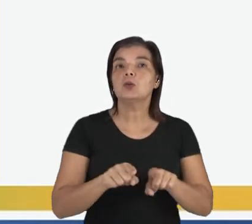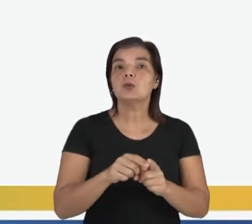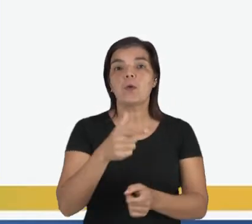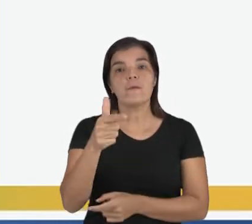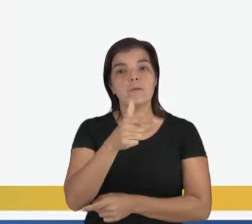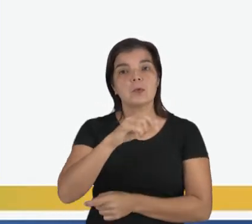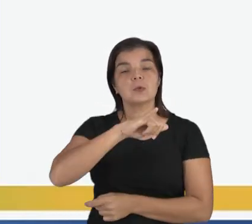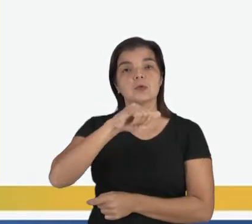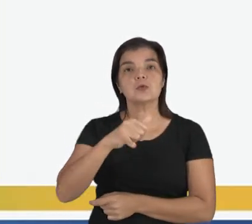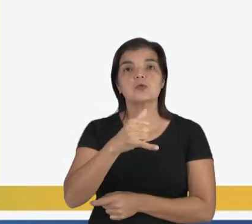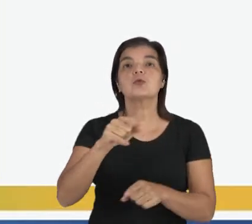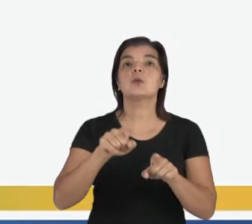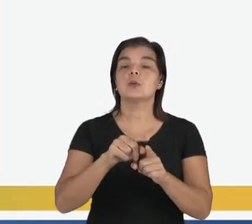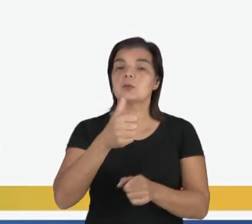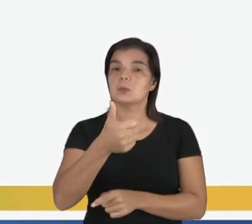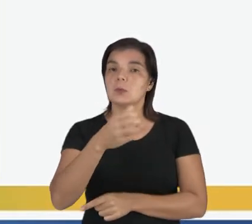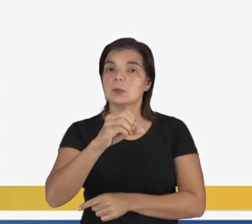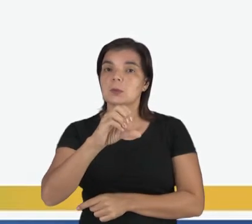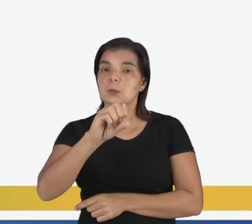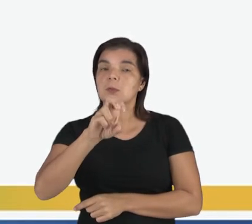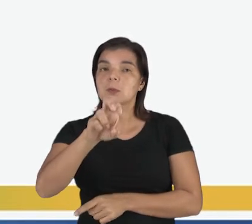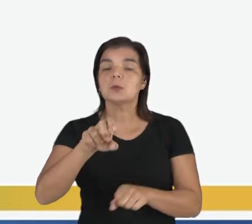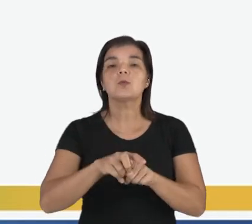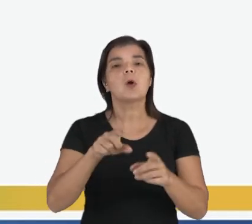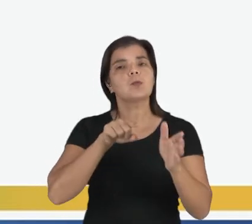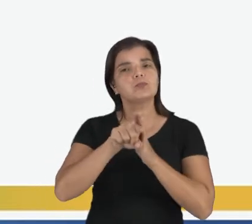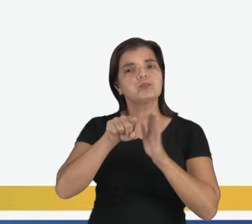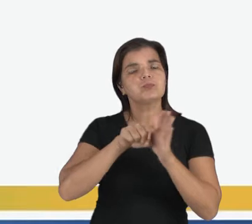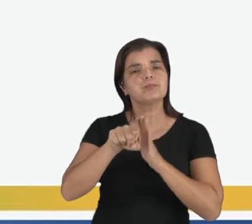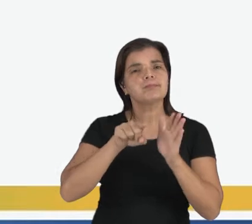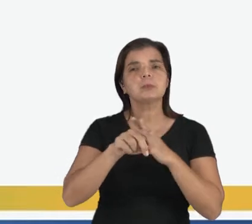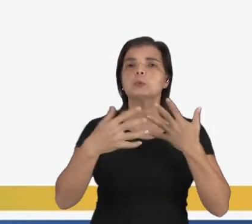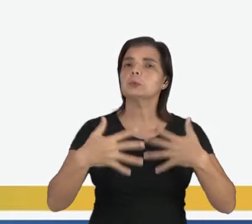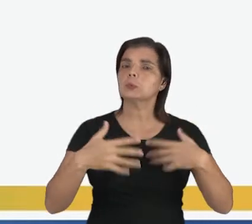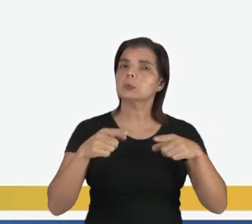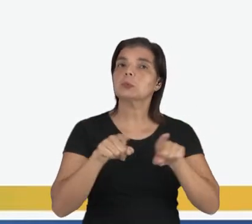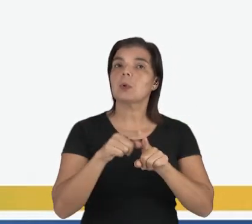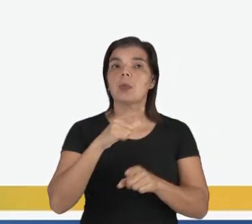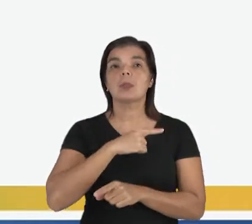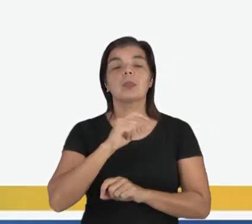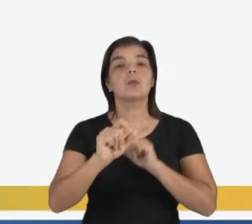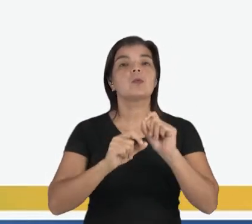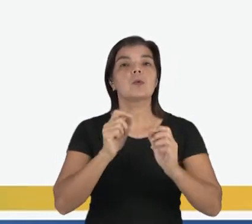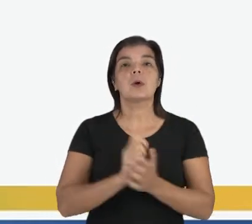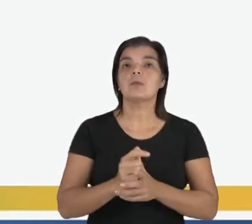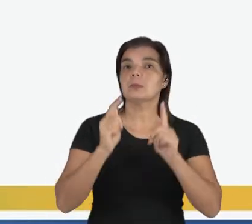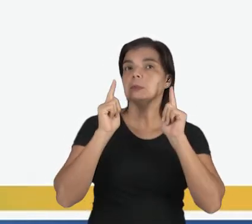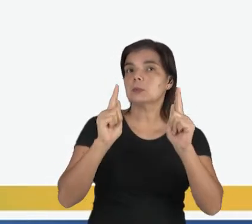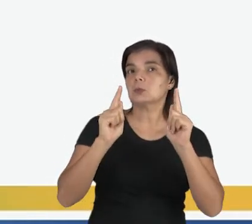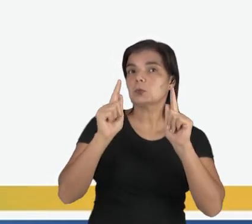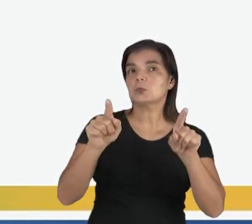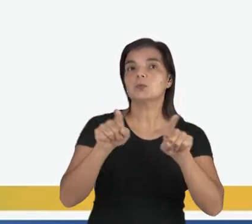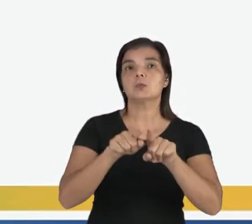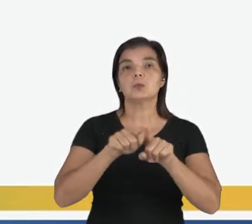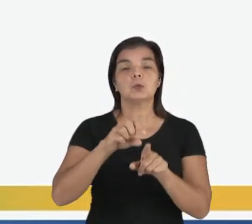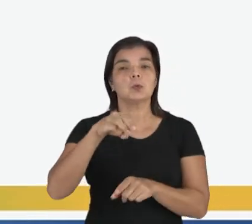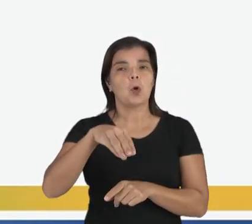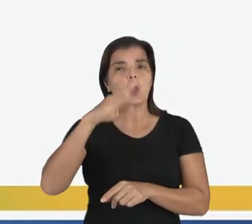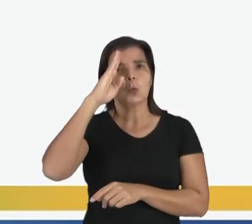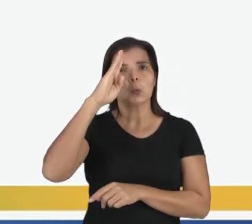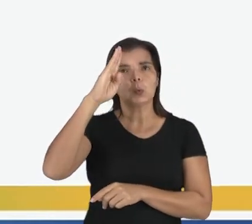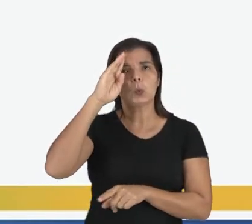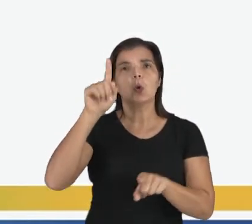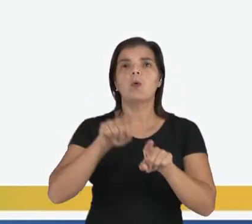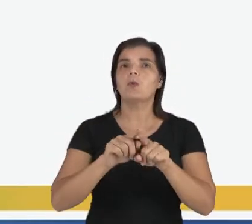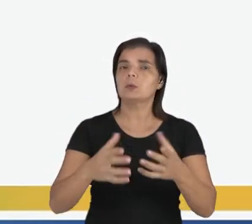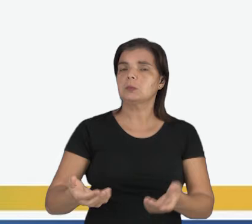vai também fazer com que as pessoas comecem a questionar bastante. E aí a gente vai ter, então, greves, motim de soldados,